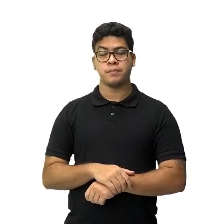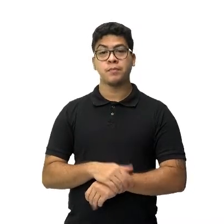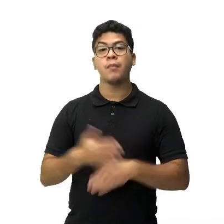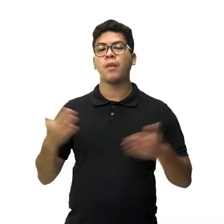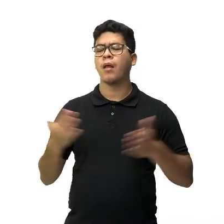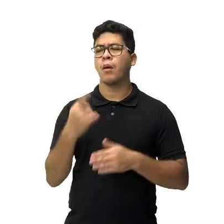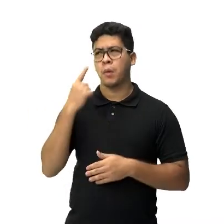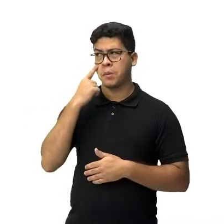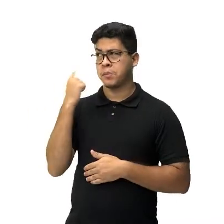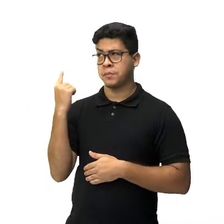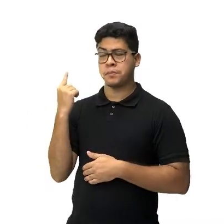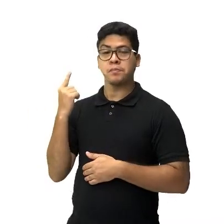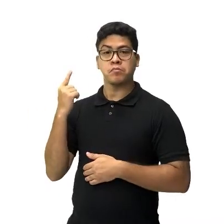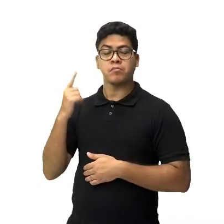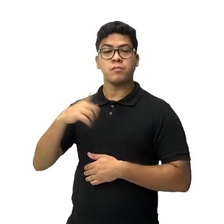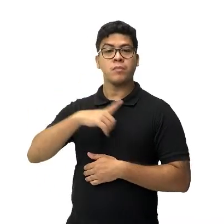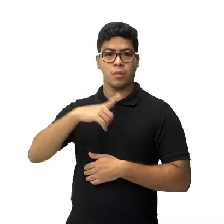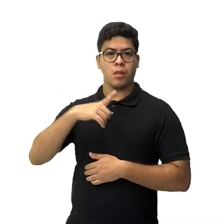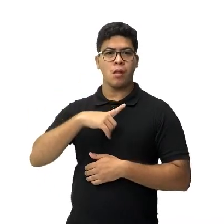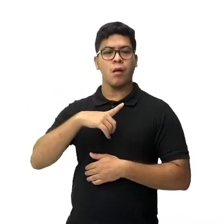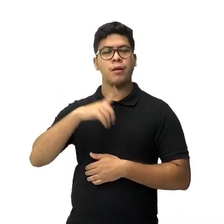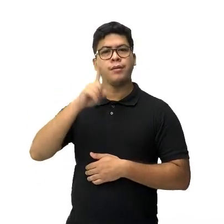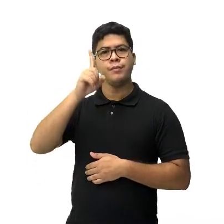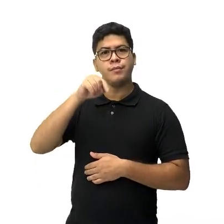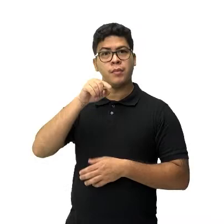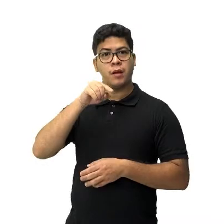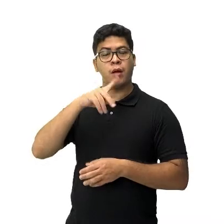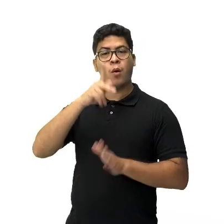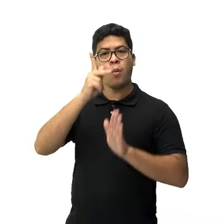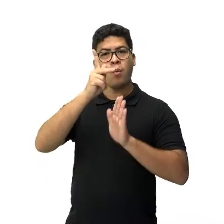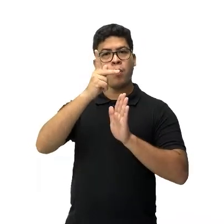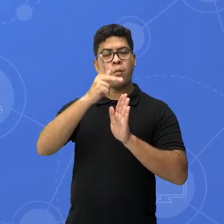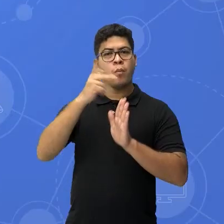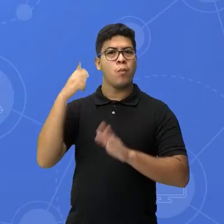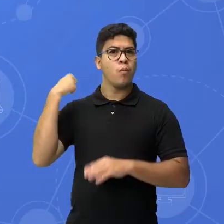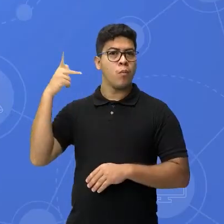Esse Estatuto, né, foi uma política que